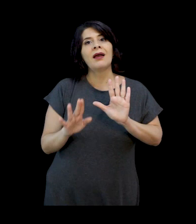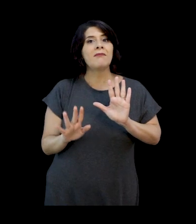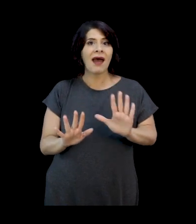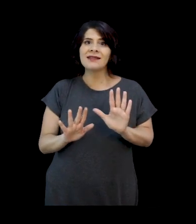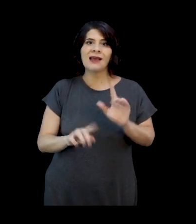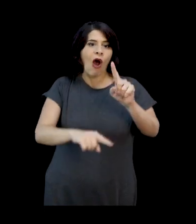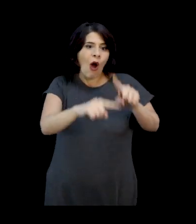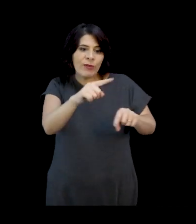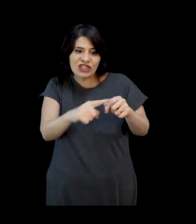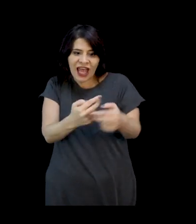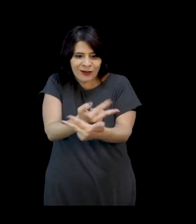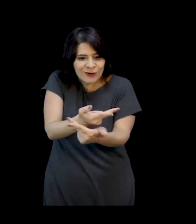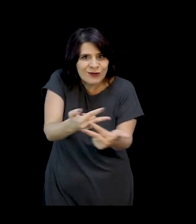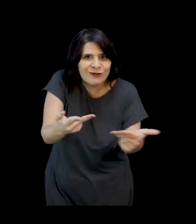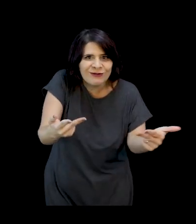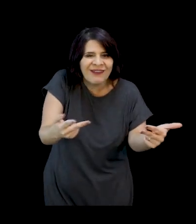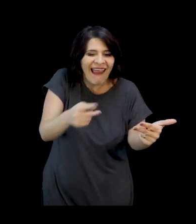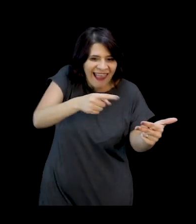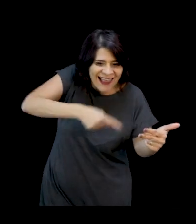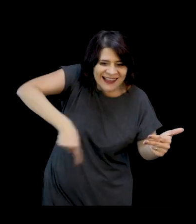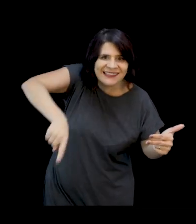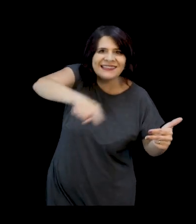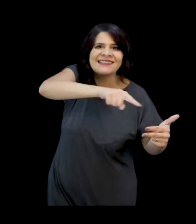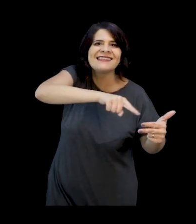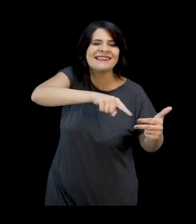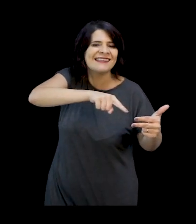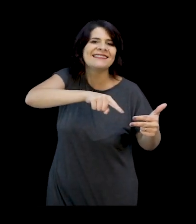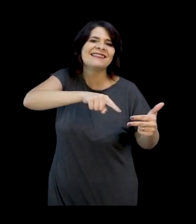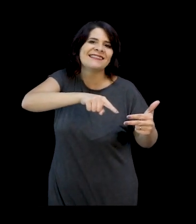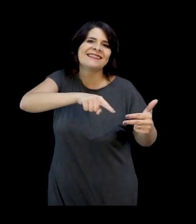só então poderão ser chamados de